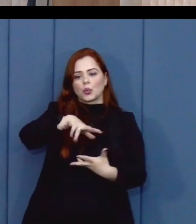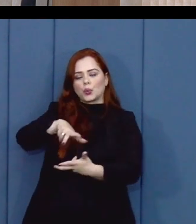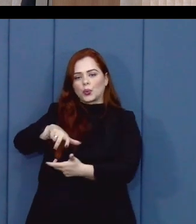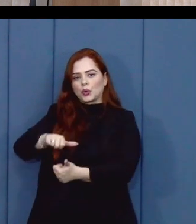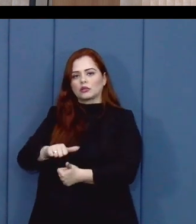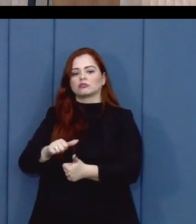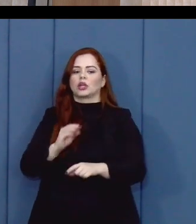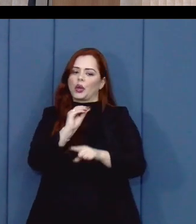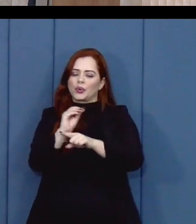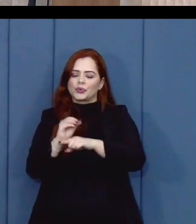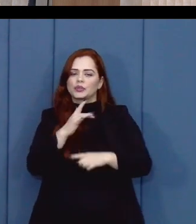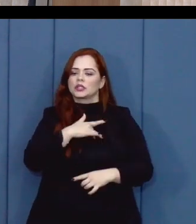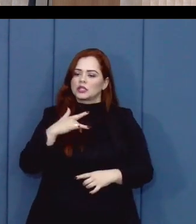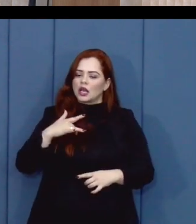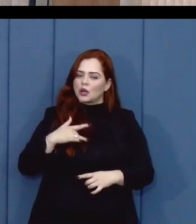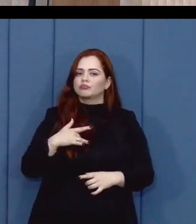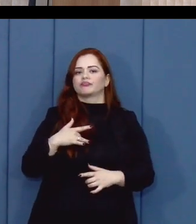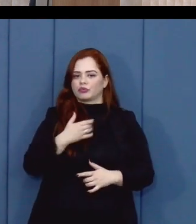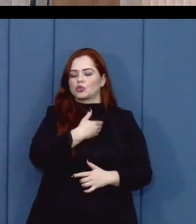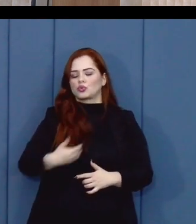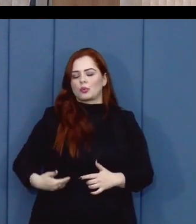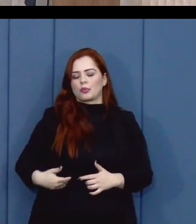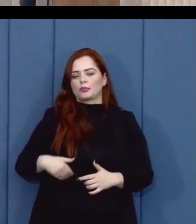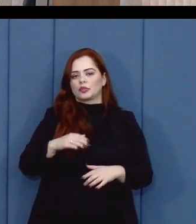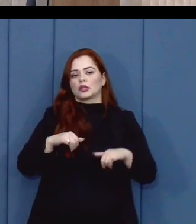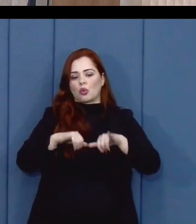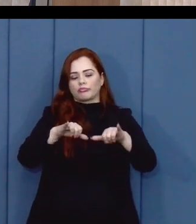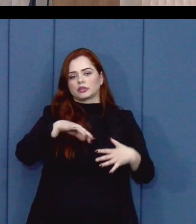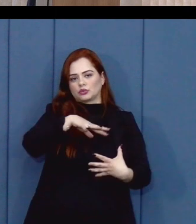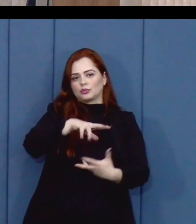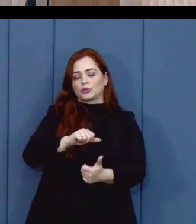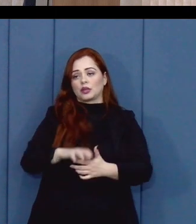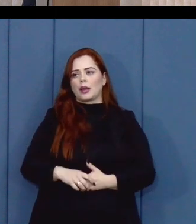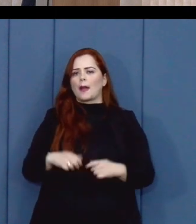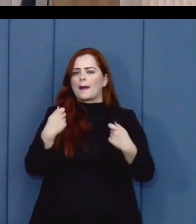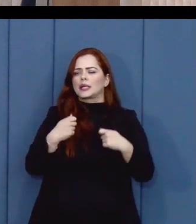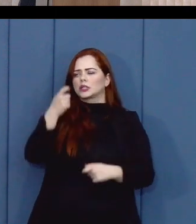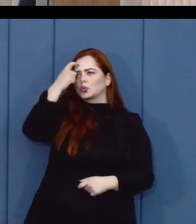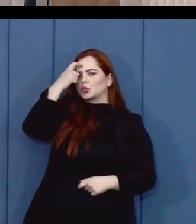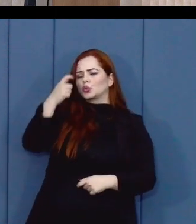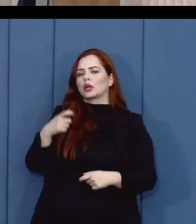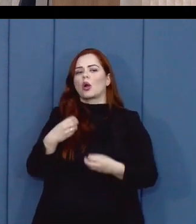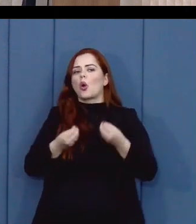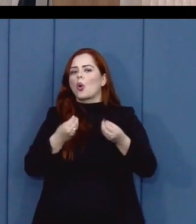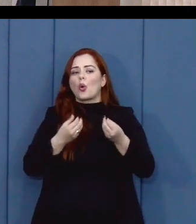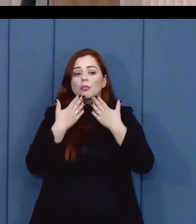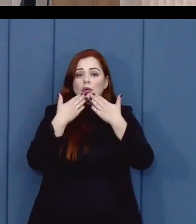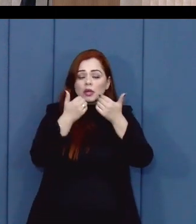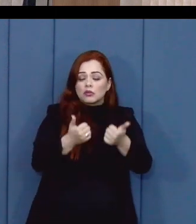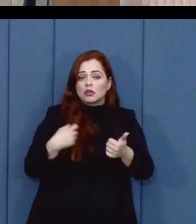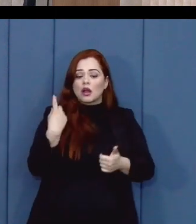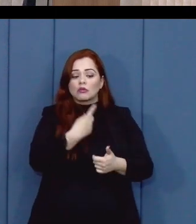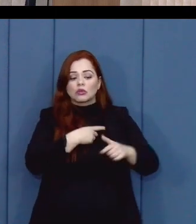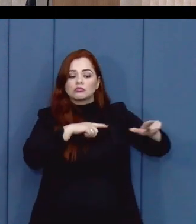de saúde pública e práticas leais de comércio. Então, isso aí eu acho que a gente tem que ter em mente quando a gente pensa em como melhorar a nossa